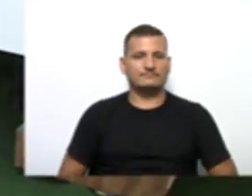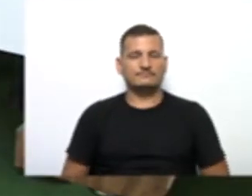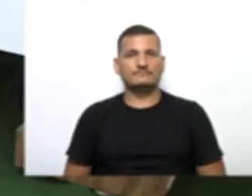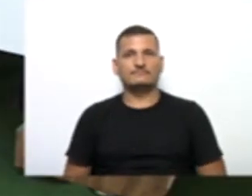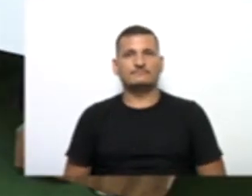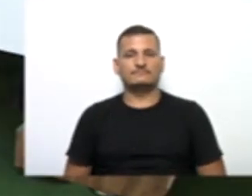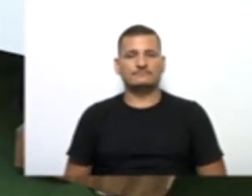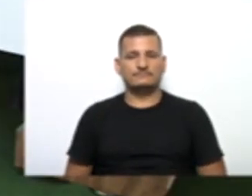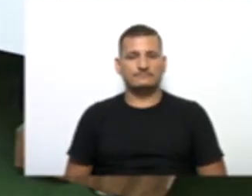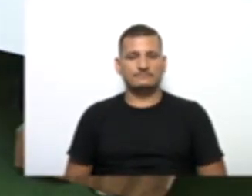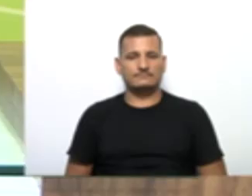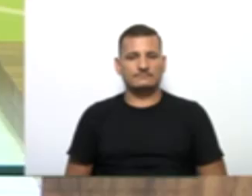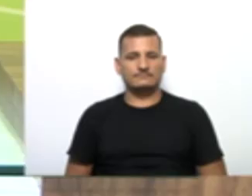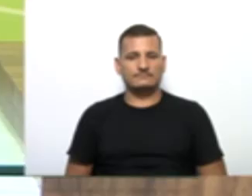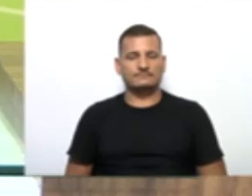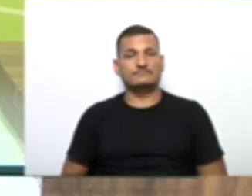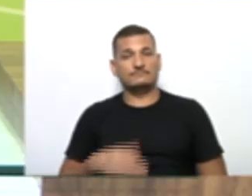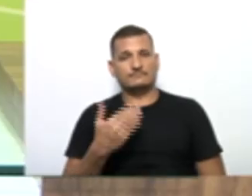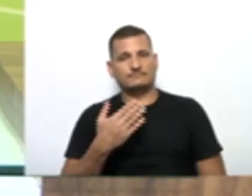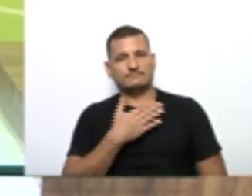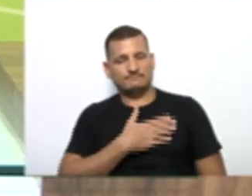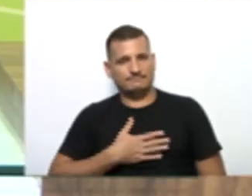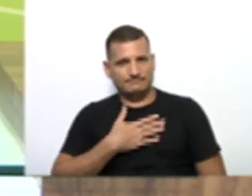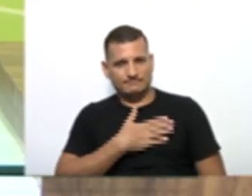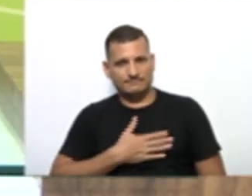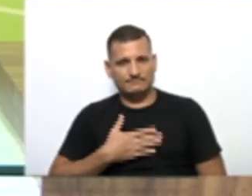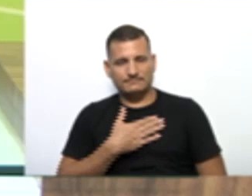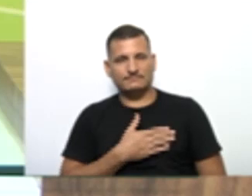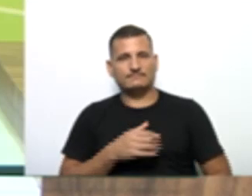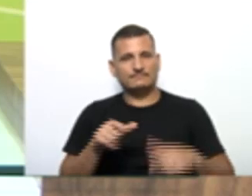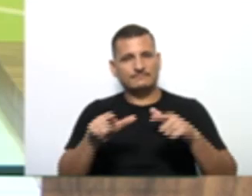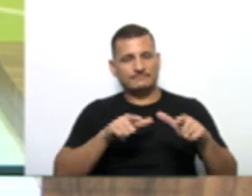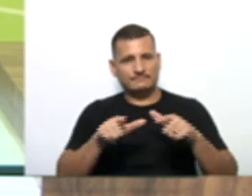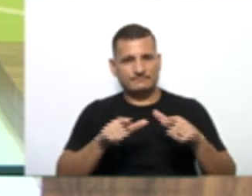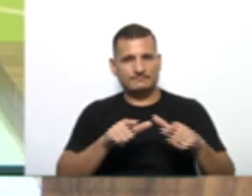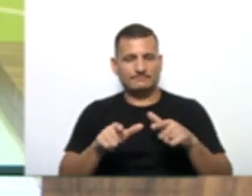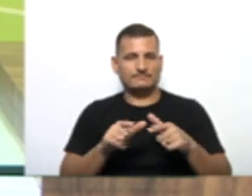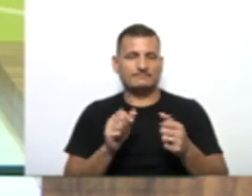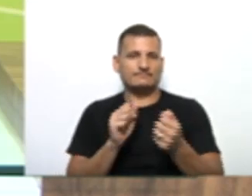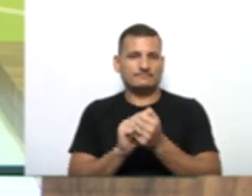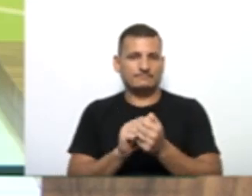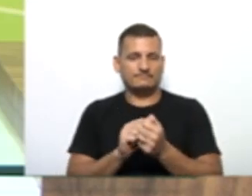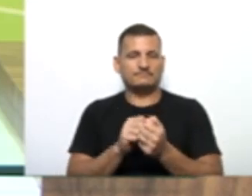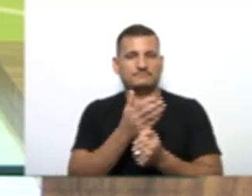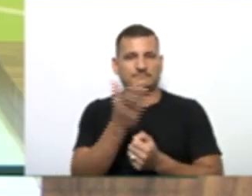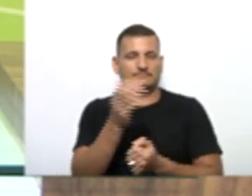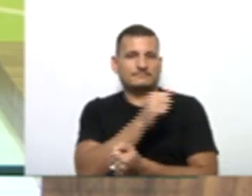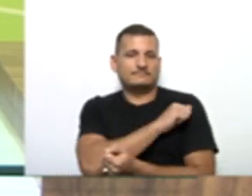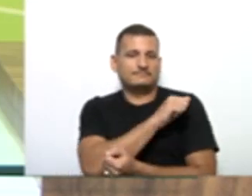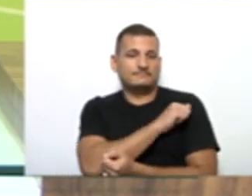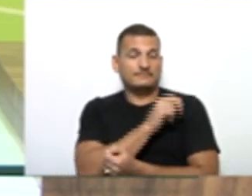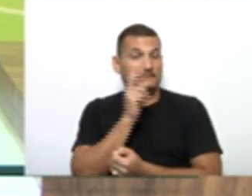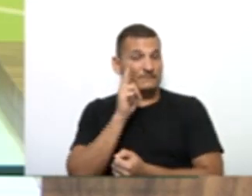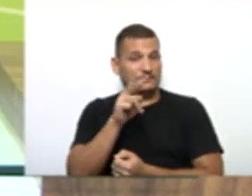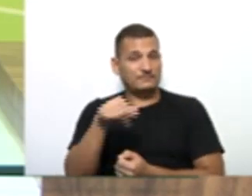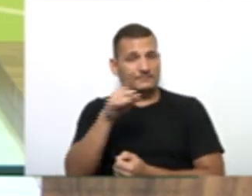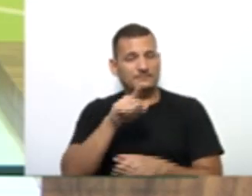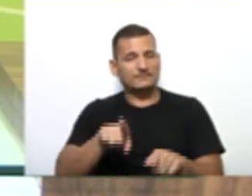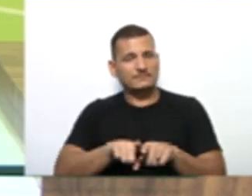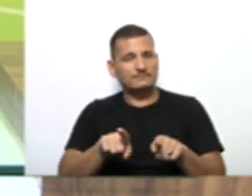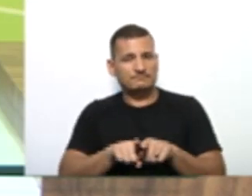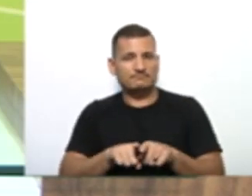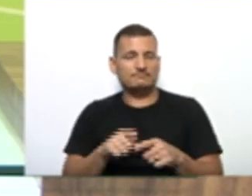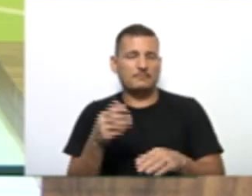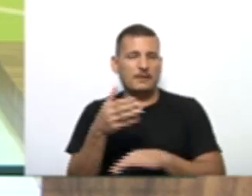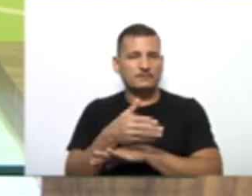finais? Então, professora Anabela, foi um prazer, né, trabalhar nesta aula com os alunos e ver a empolgação e a participação dos